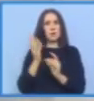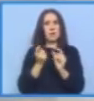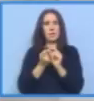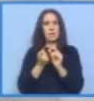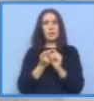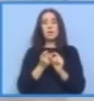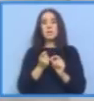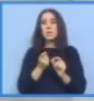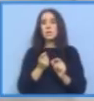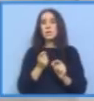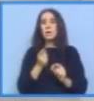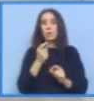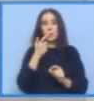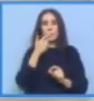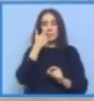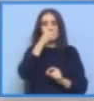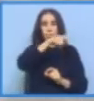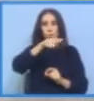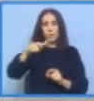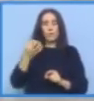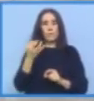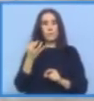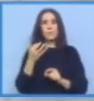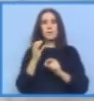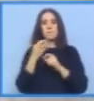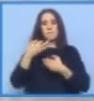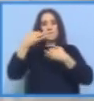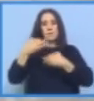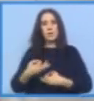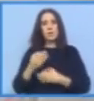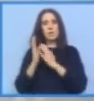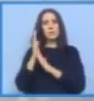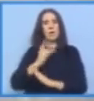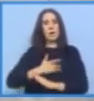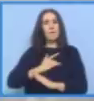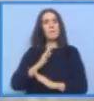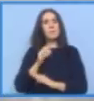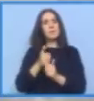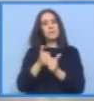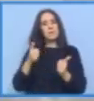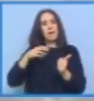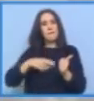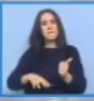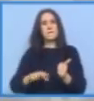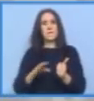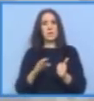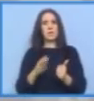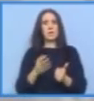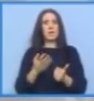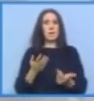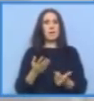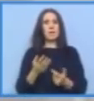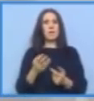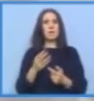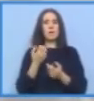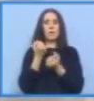de um povo que, apesar dessa fidelidade e desse amor de Deus, persiste em afastar-se, em